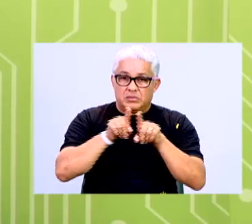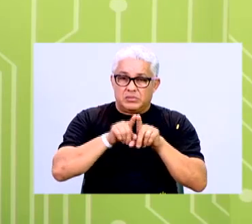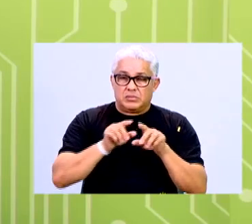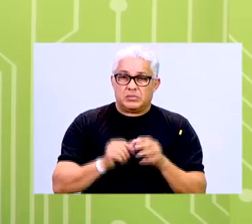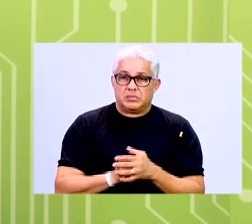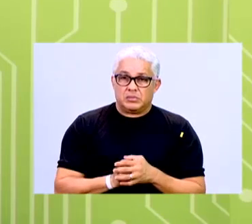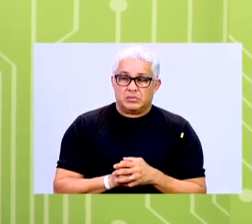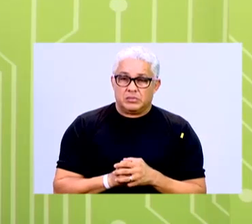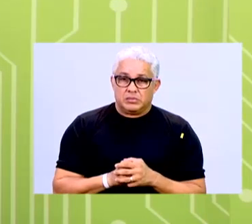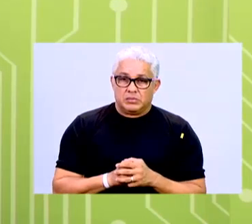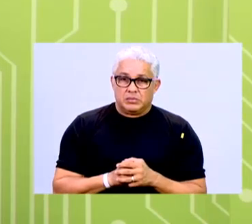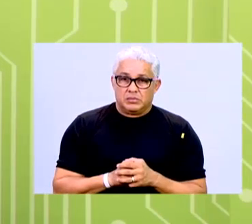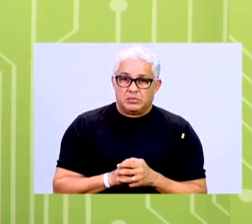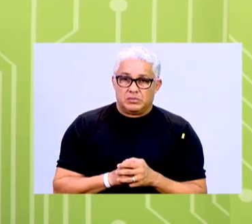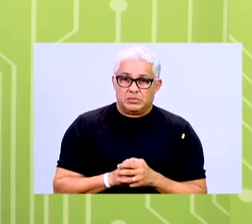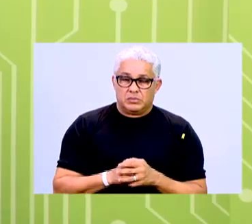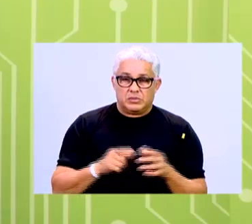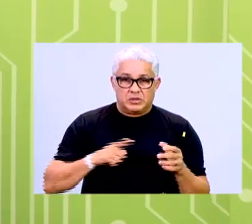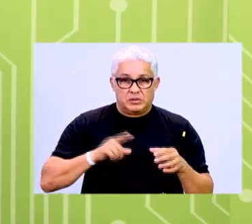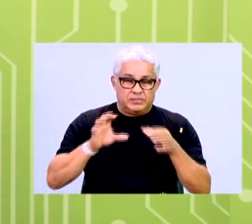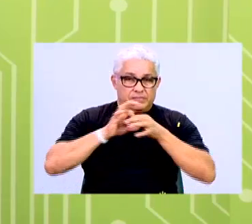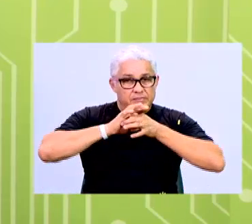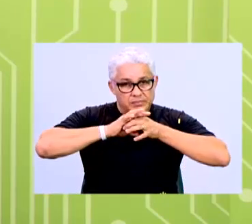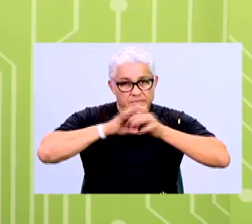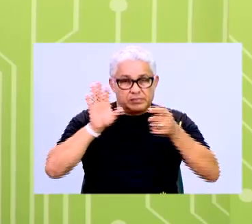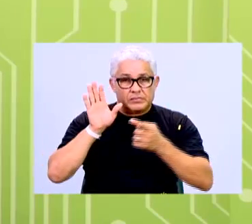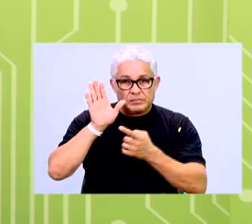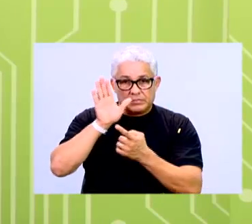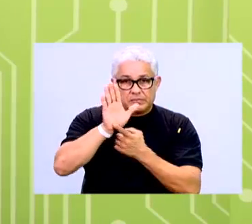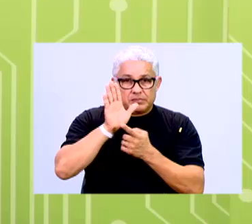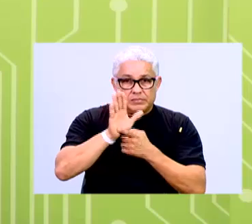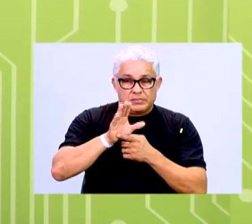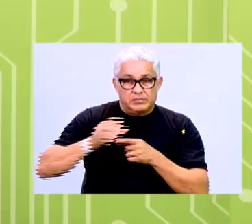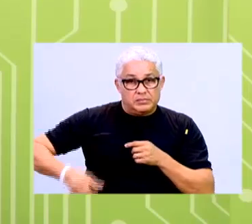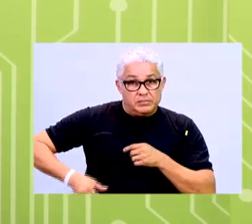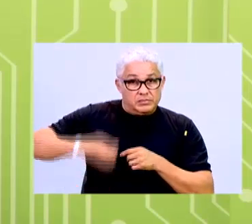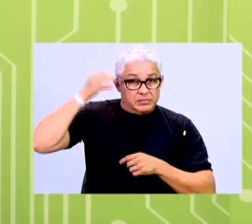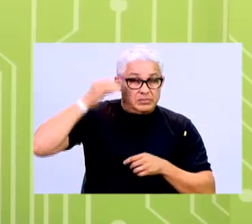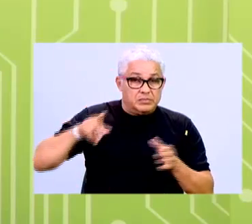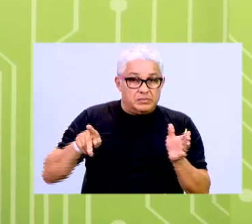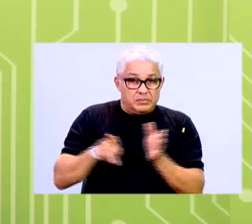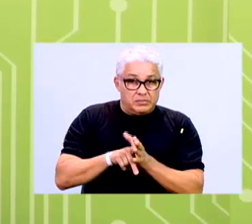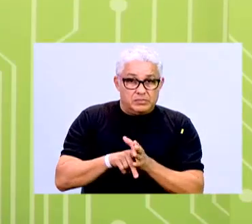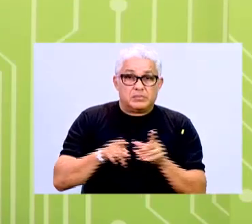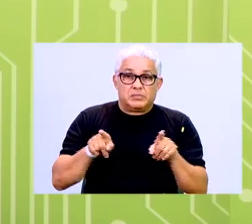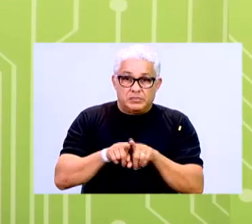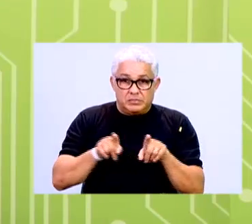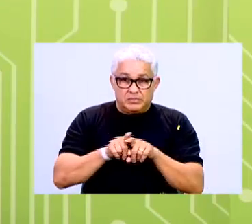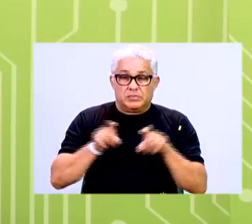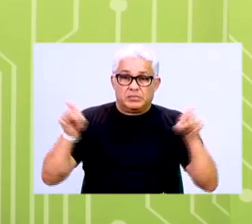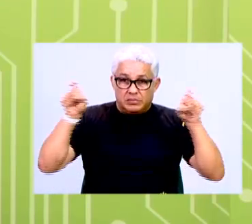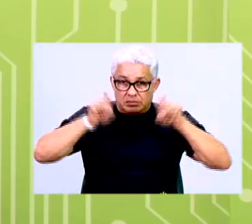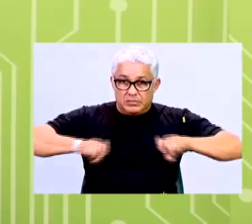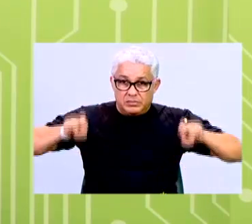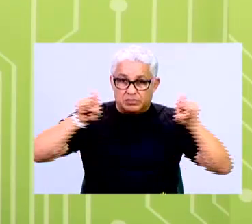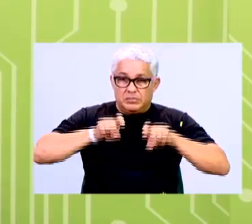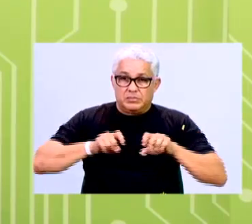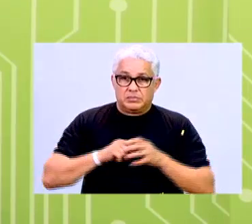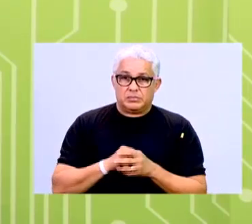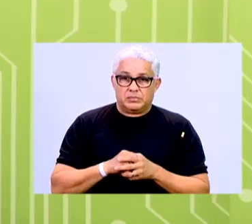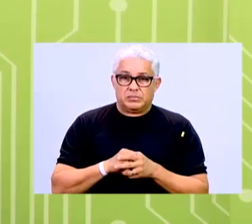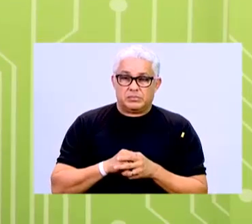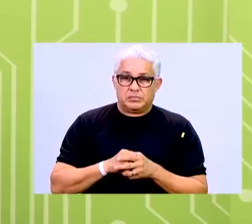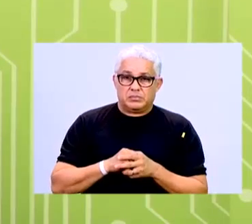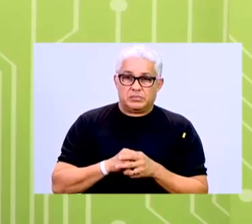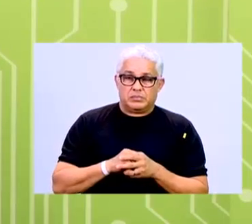requisito de ele estar disponível para mobile e estar disponível para desktop não é um requisito